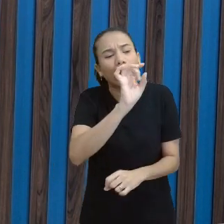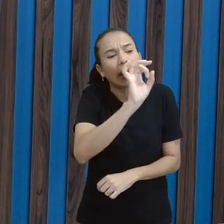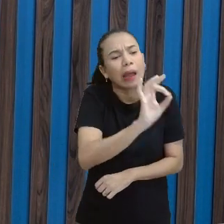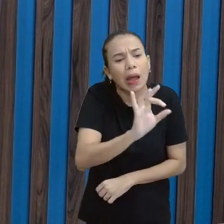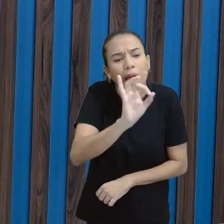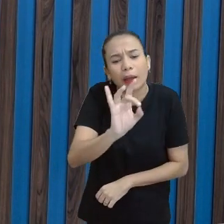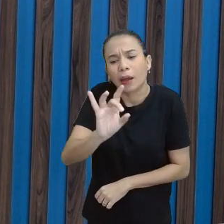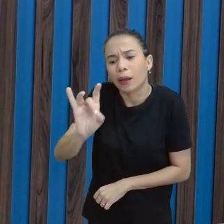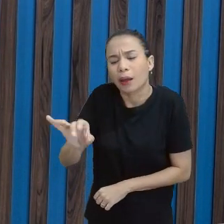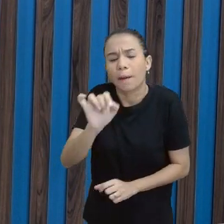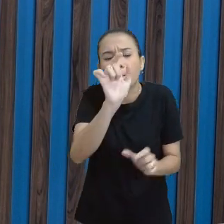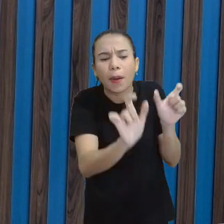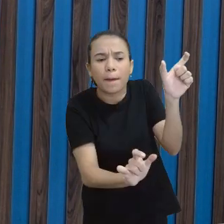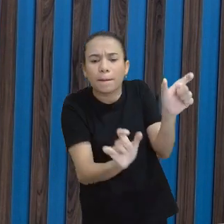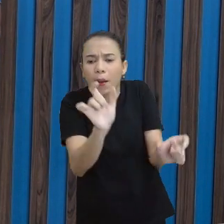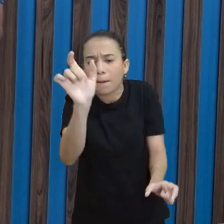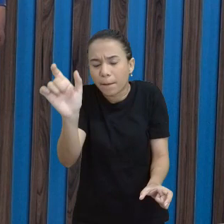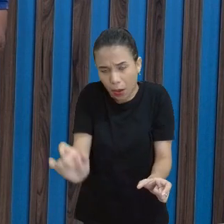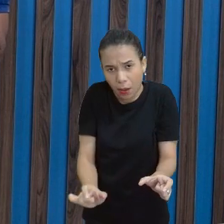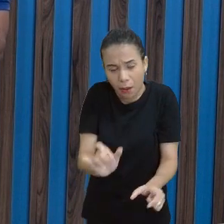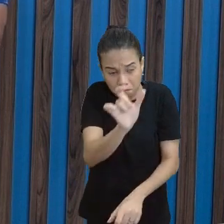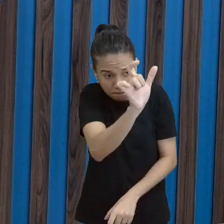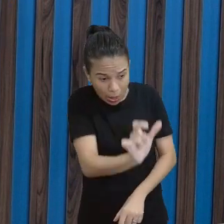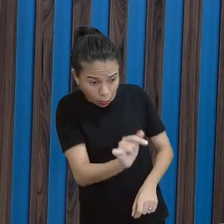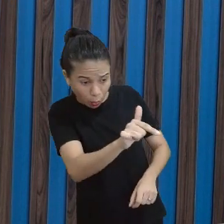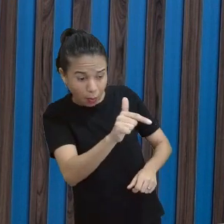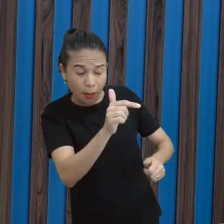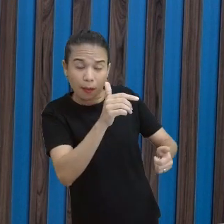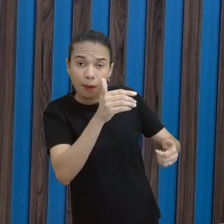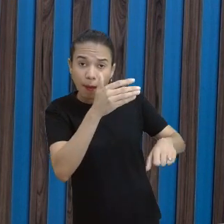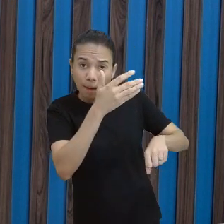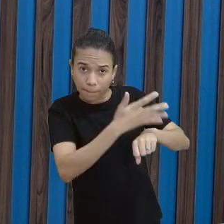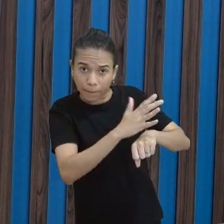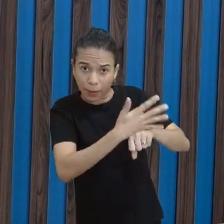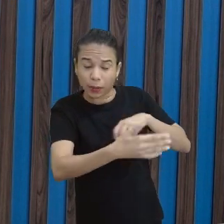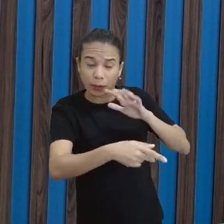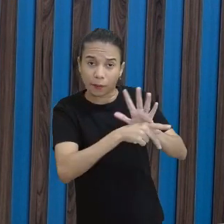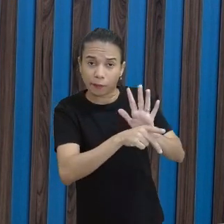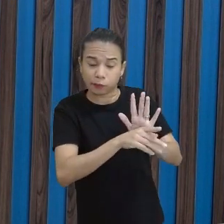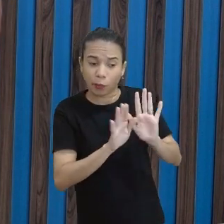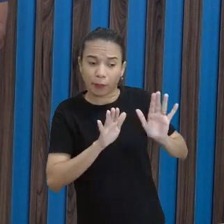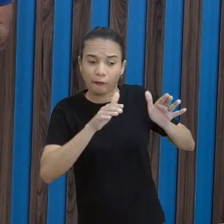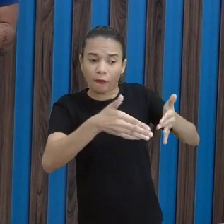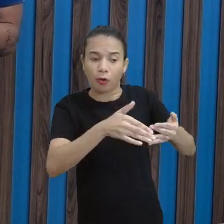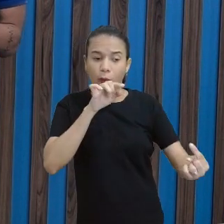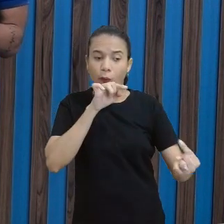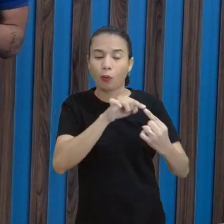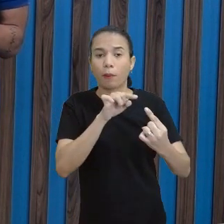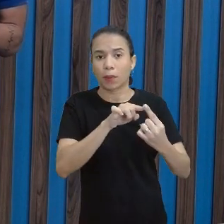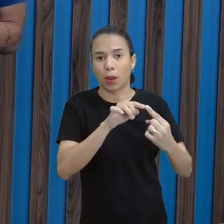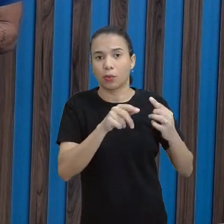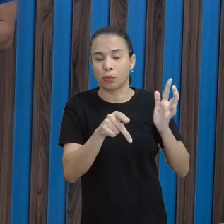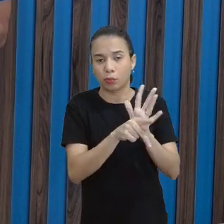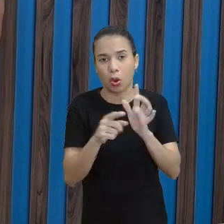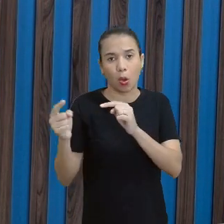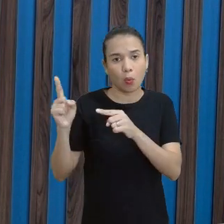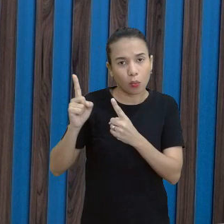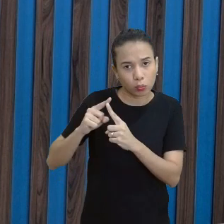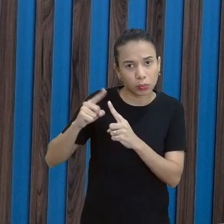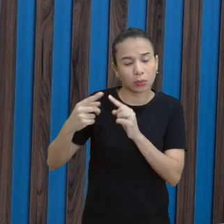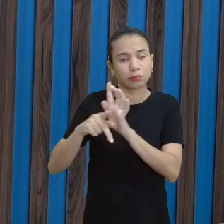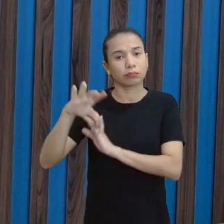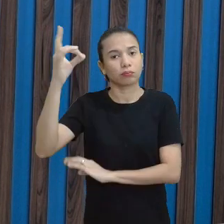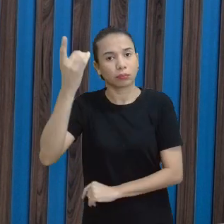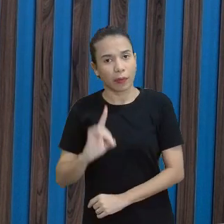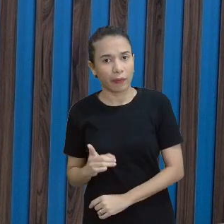com deficiência vai participar de uma prova específica, de acordo com o grau da sua deficiência, né?